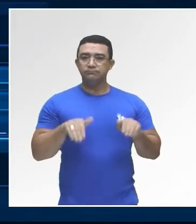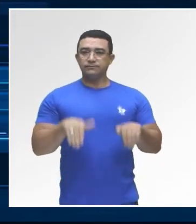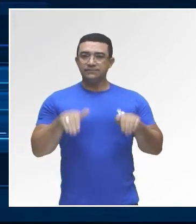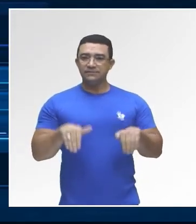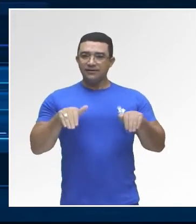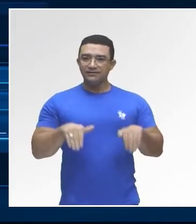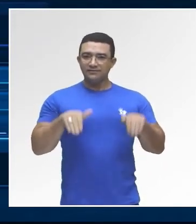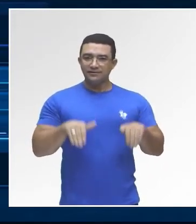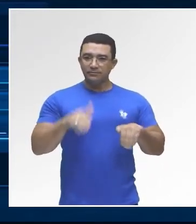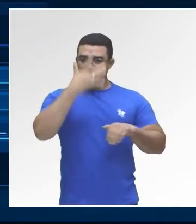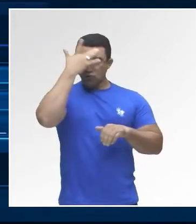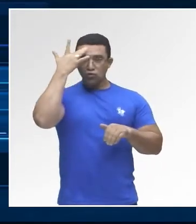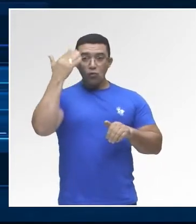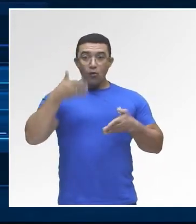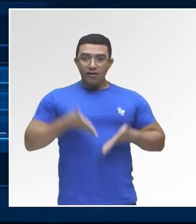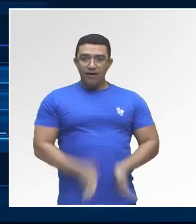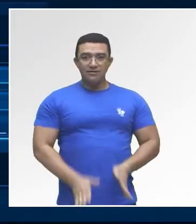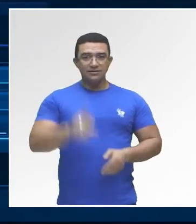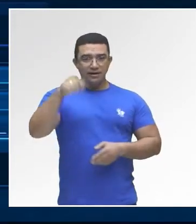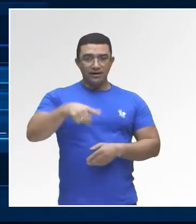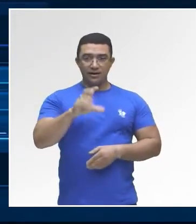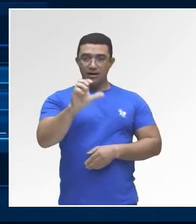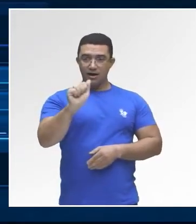Australia, Australian.